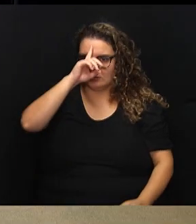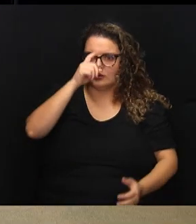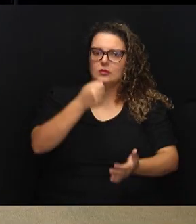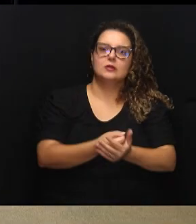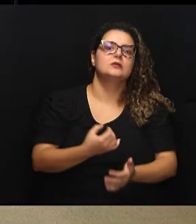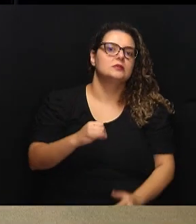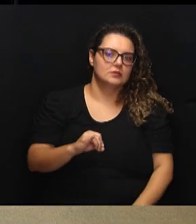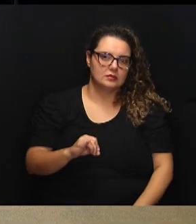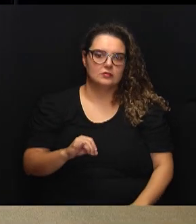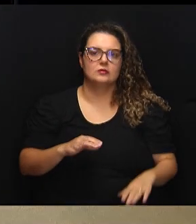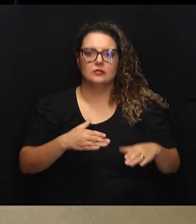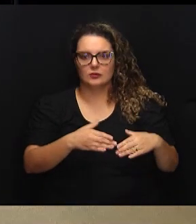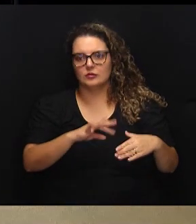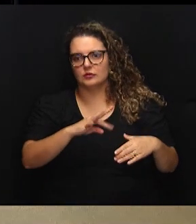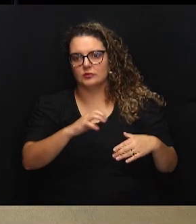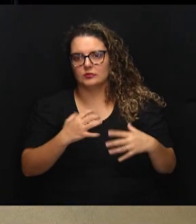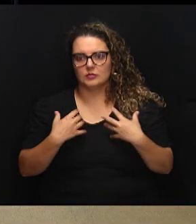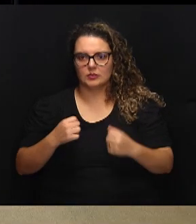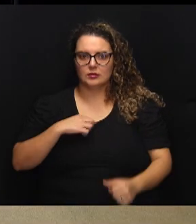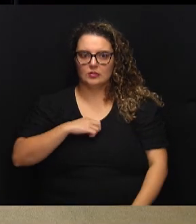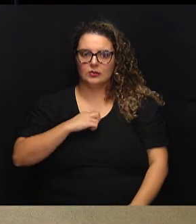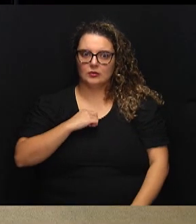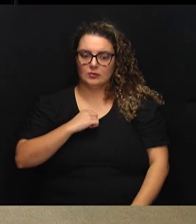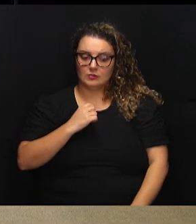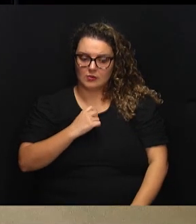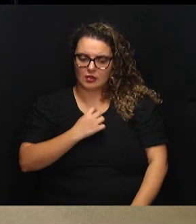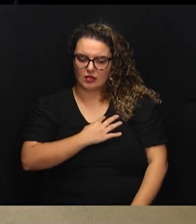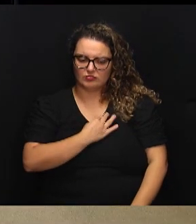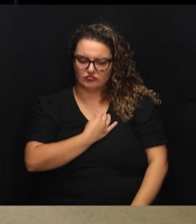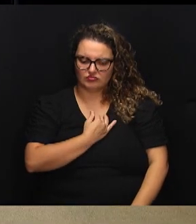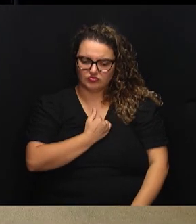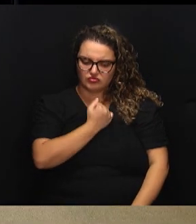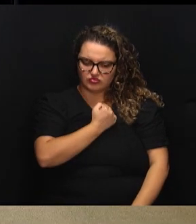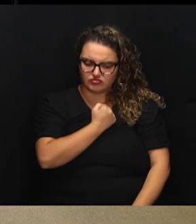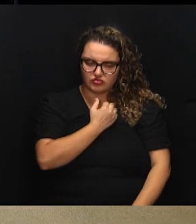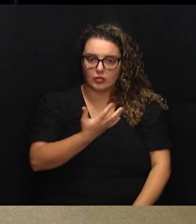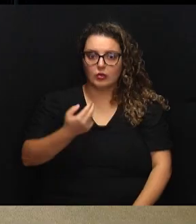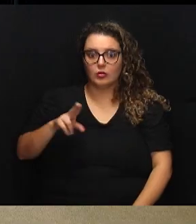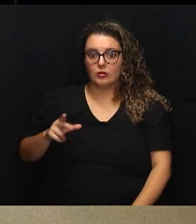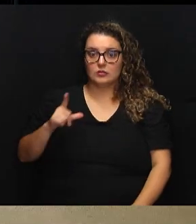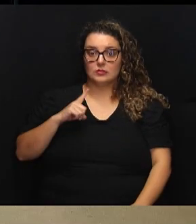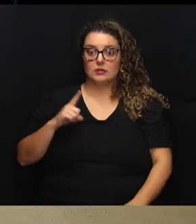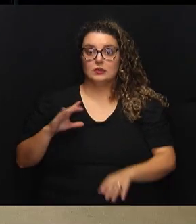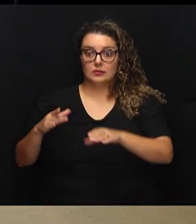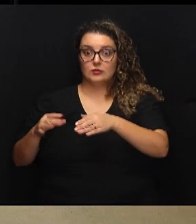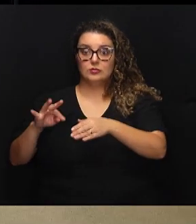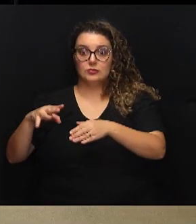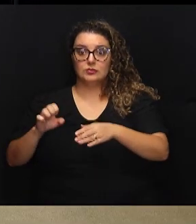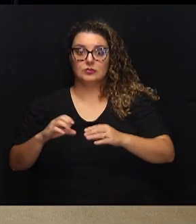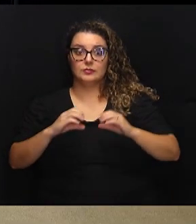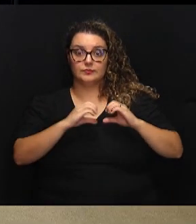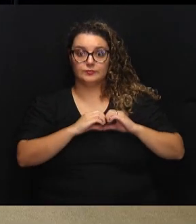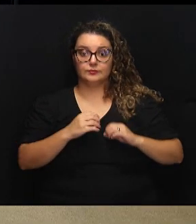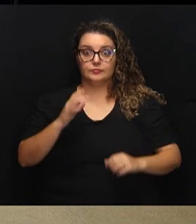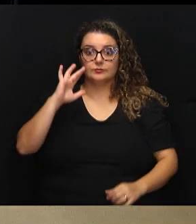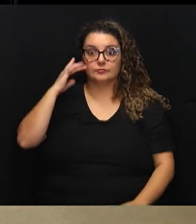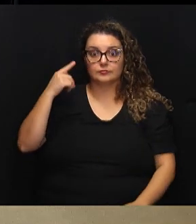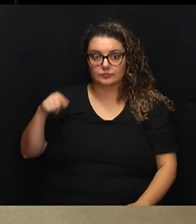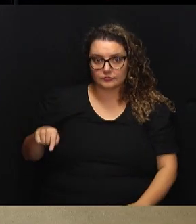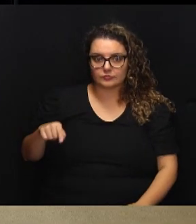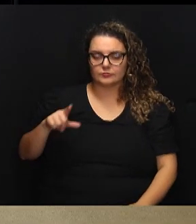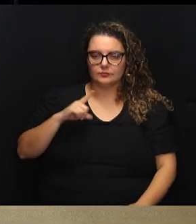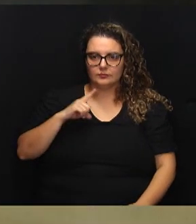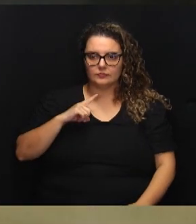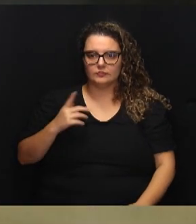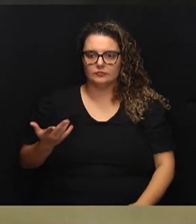ela vai ficar com aquele time que ela ganhou a camisa ou se ela vai agora ter o time de coração que ela acha que ela deva ter. Você acredita